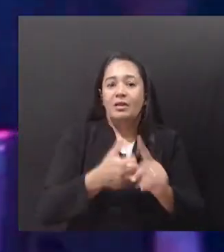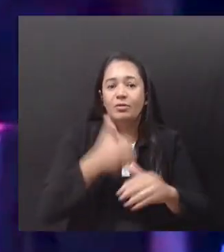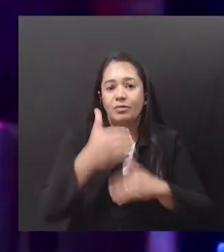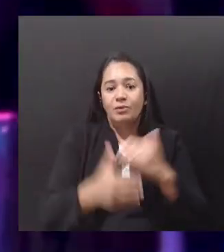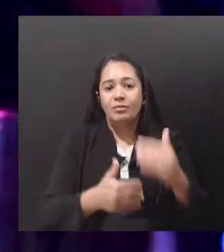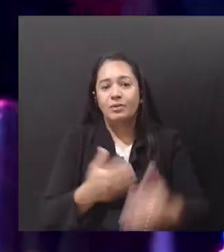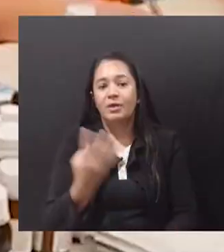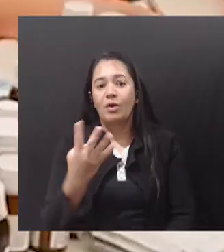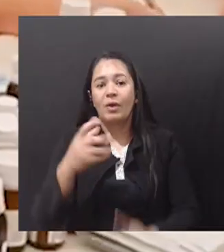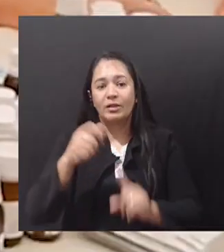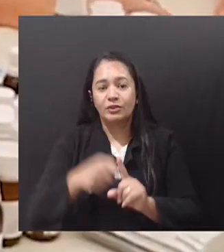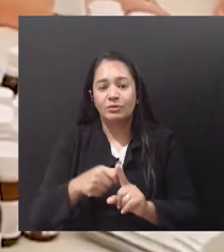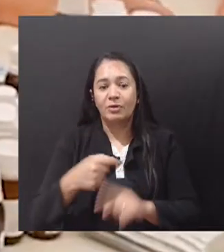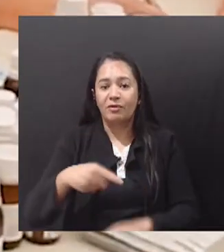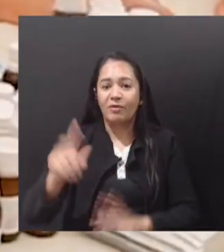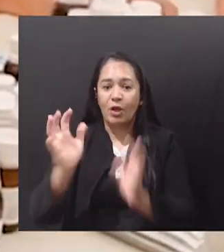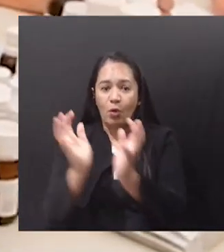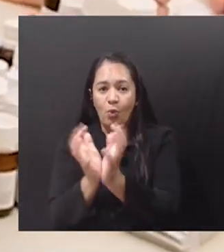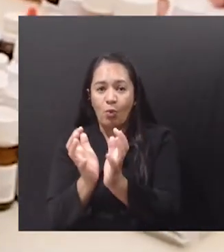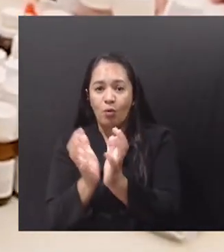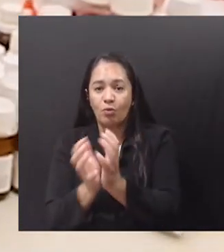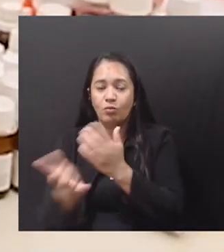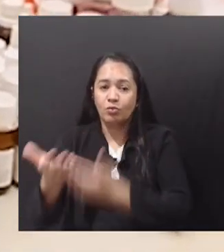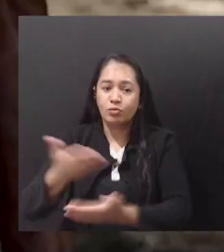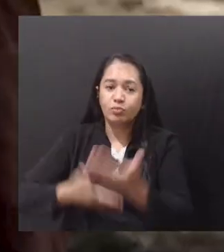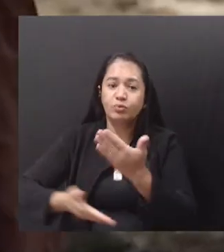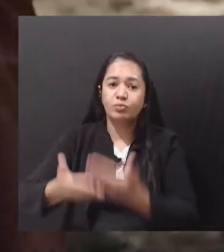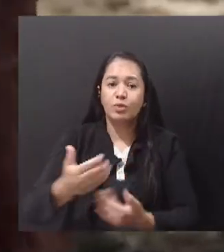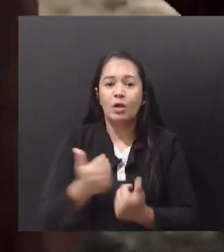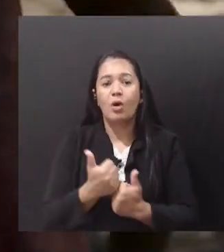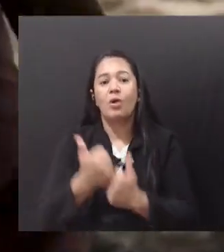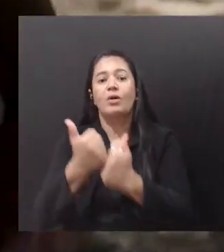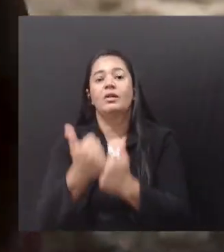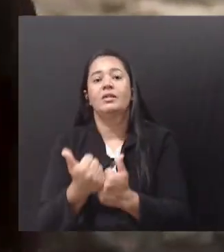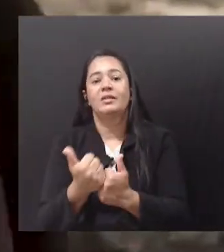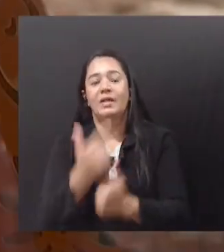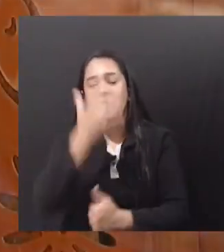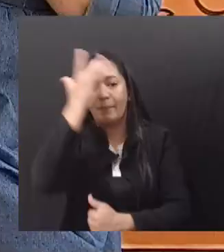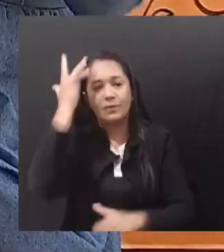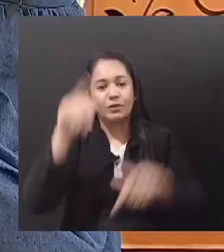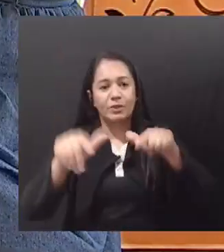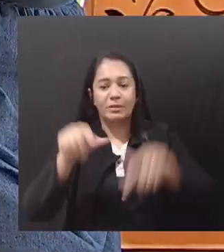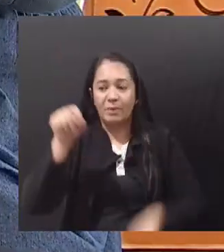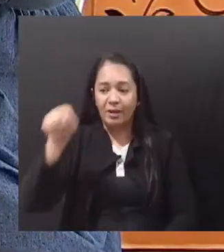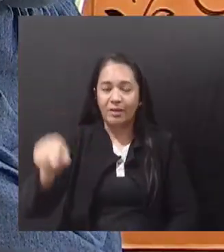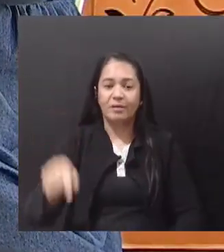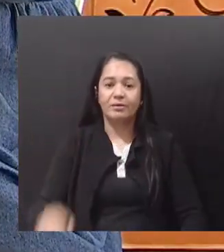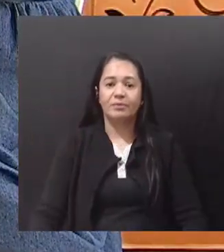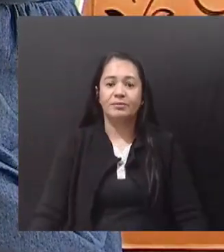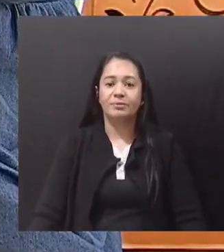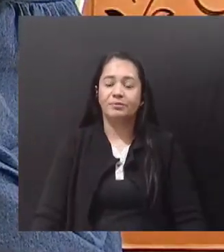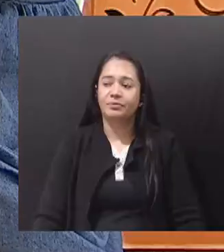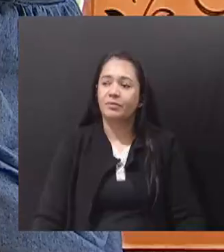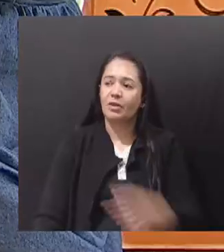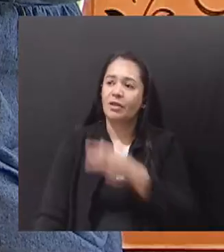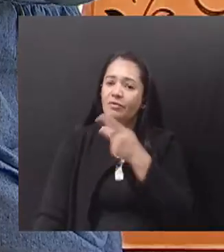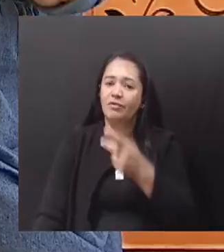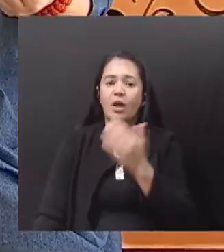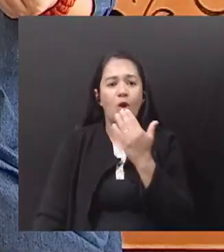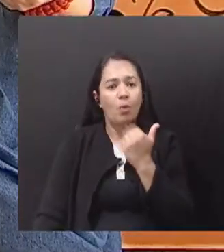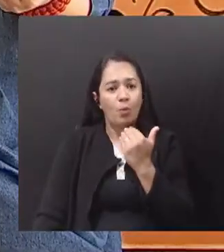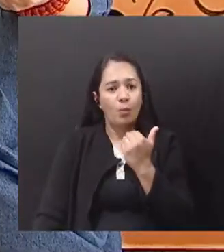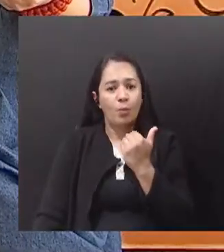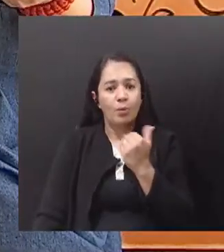4 meses, vai um grupo e se reveza no apoio a quem está trabalhando localmente. Você falou em alimento